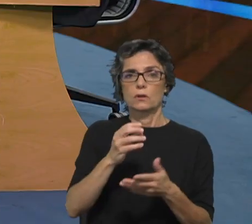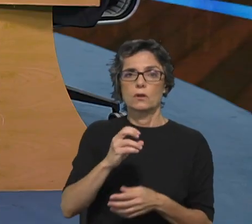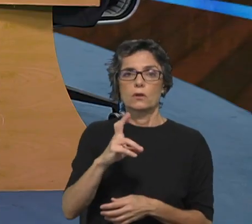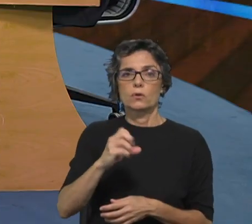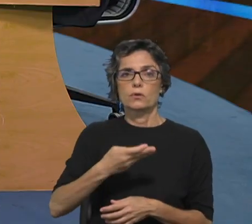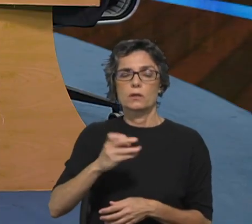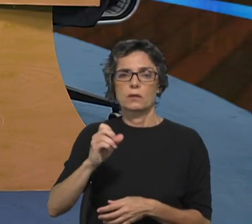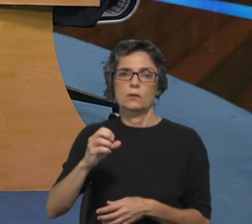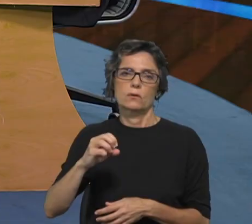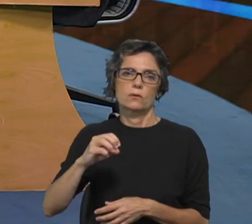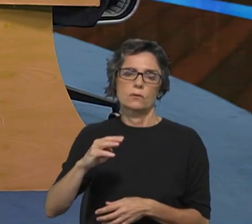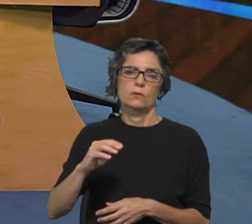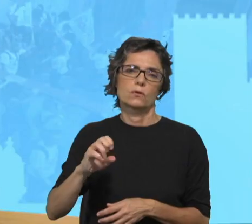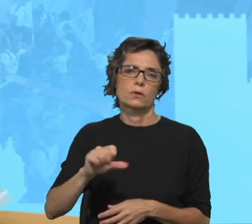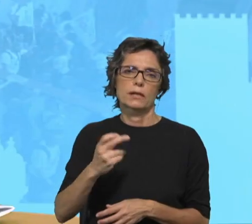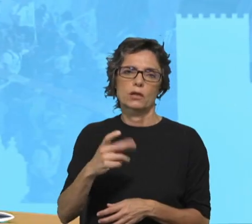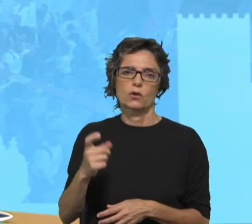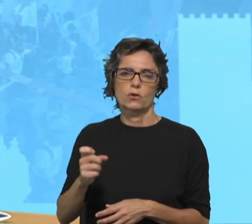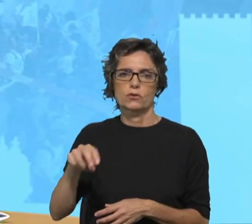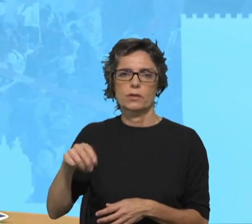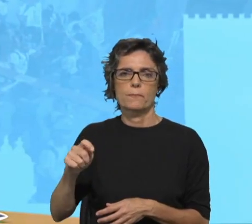tarde. Obrigado por estar connosco.